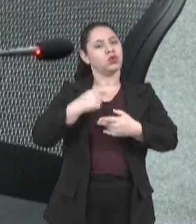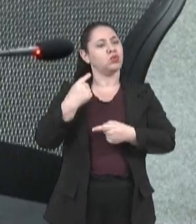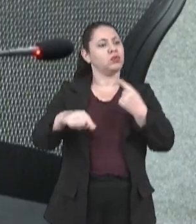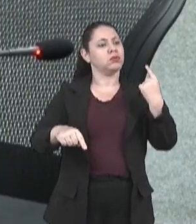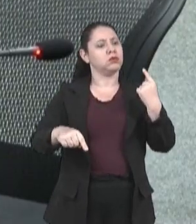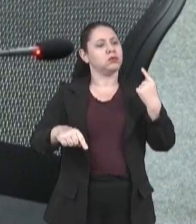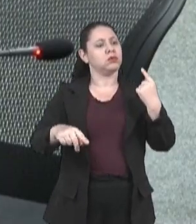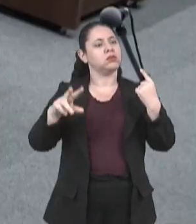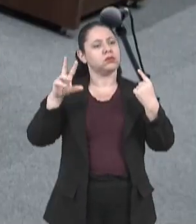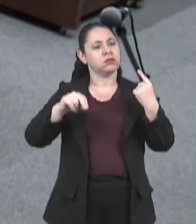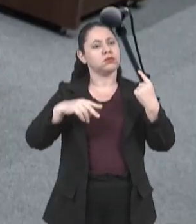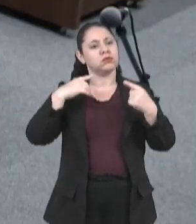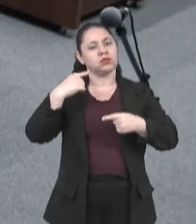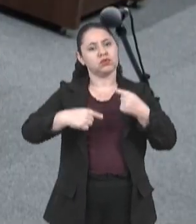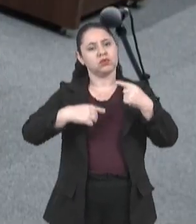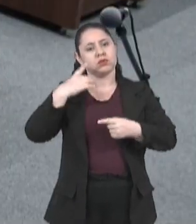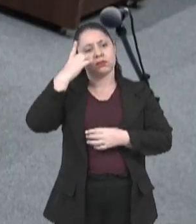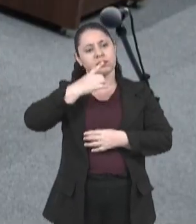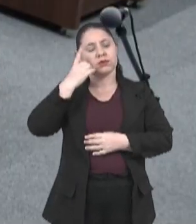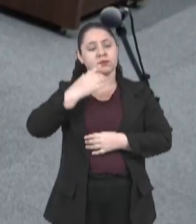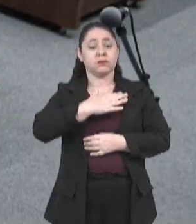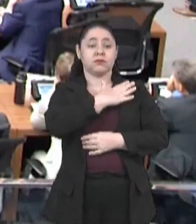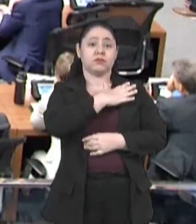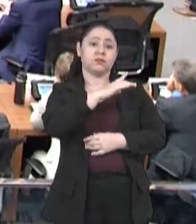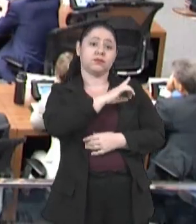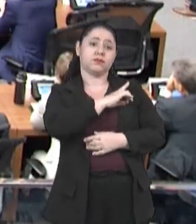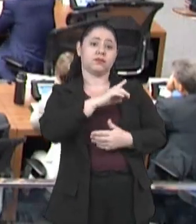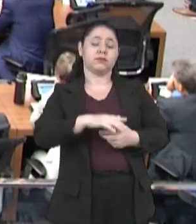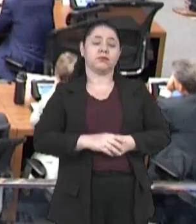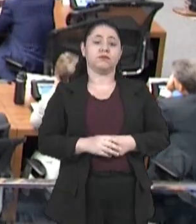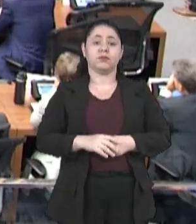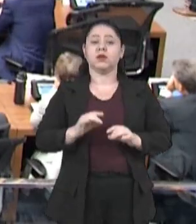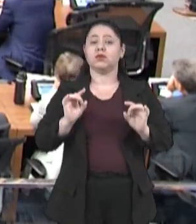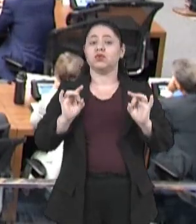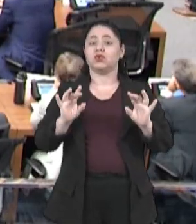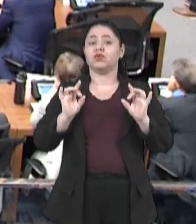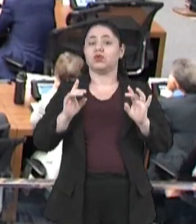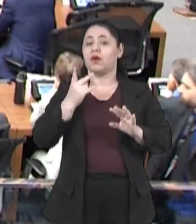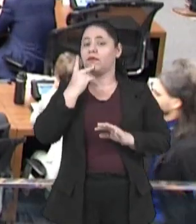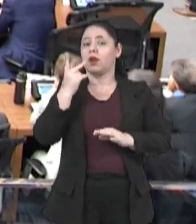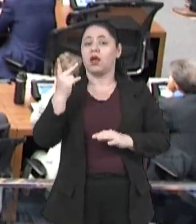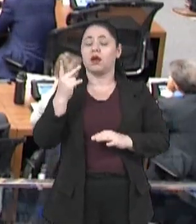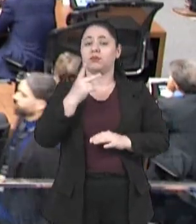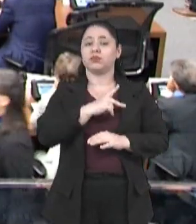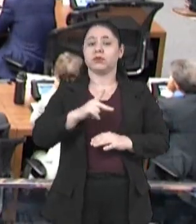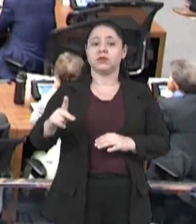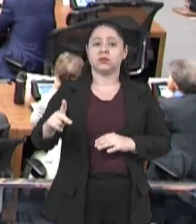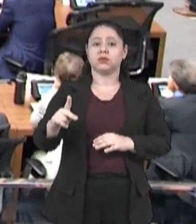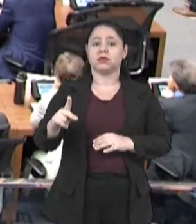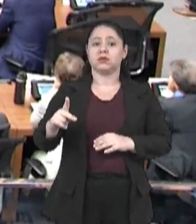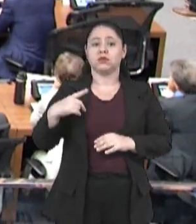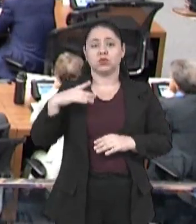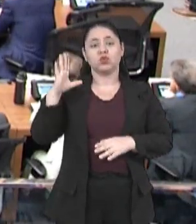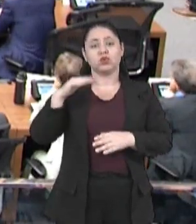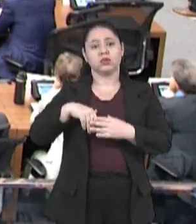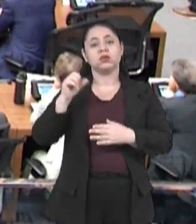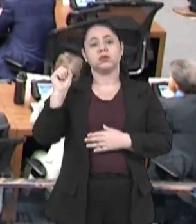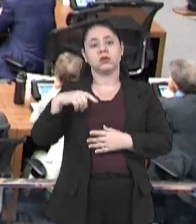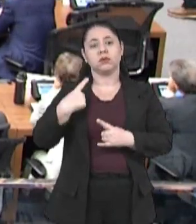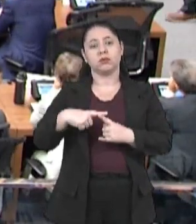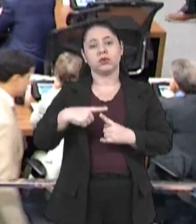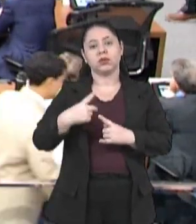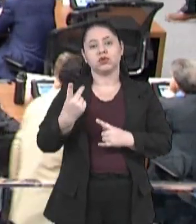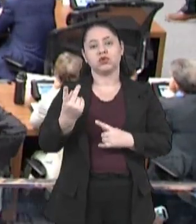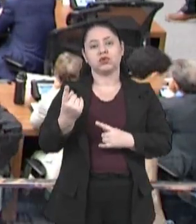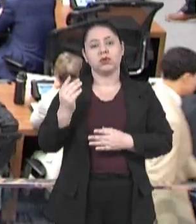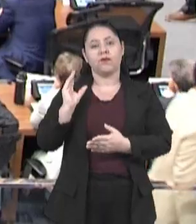contra. Obrigado, presidente. Para discutir, deputado Coronel Davi. Apenas para dizer, presidente, que eu sou favorável, até porque o